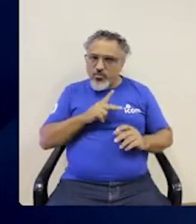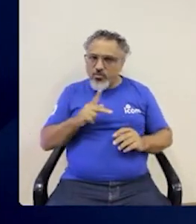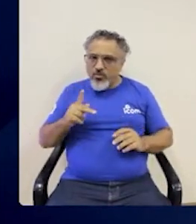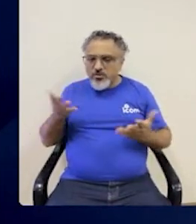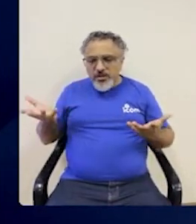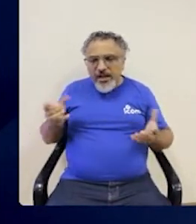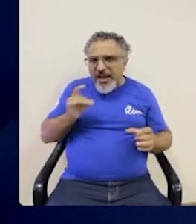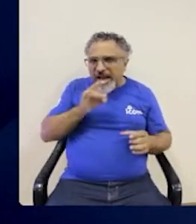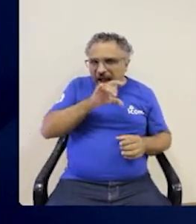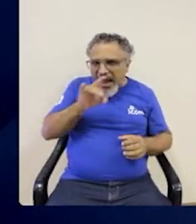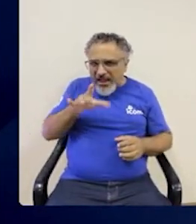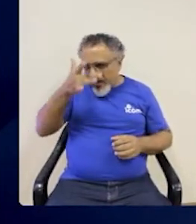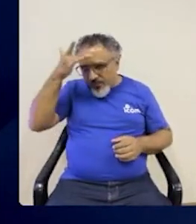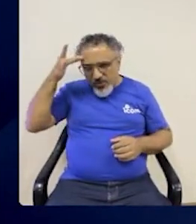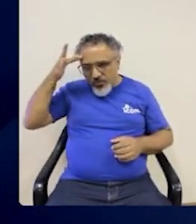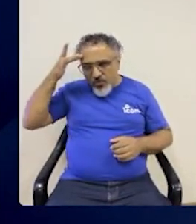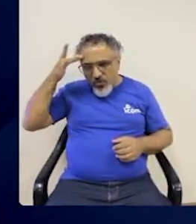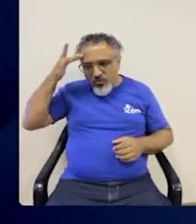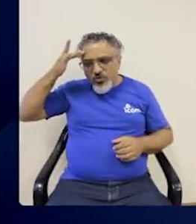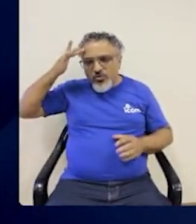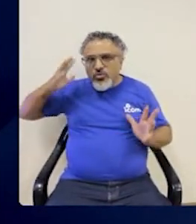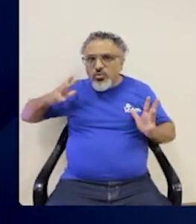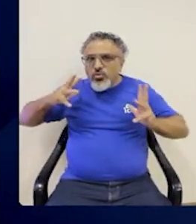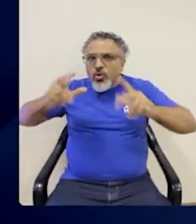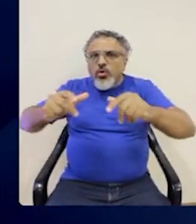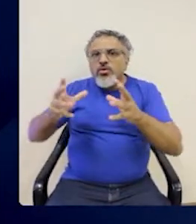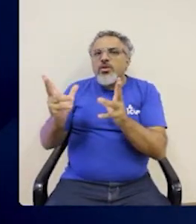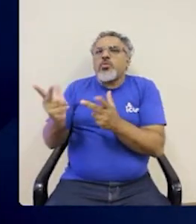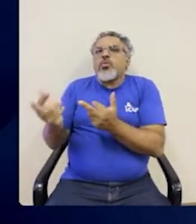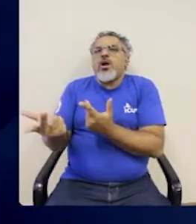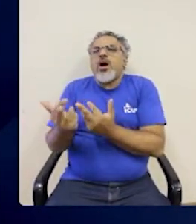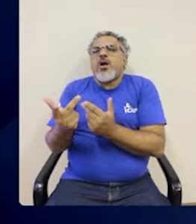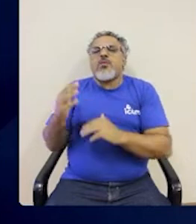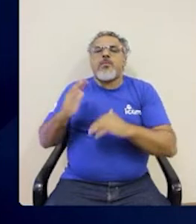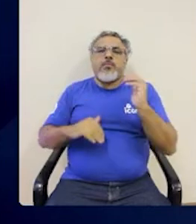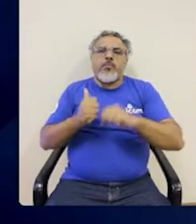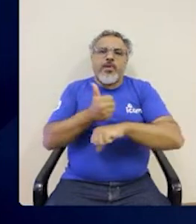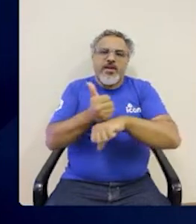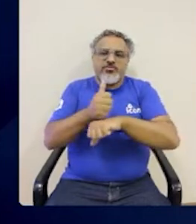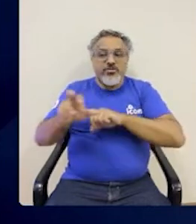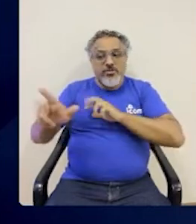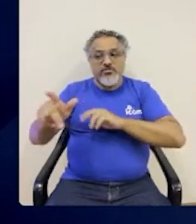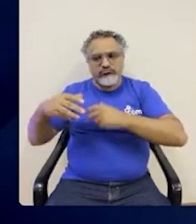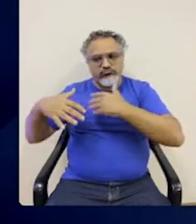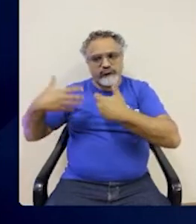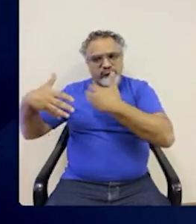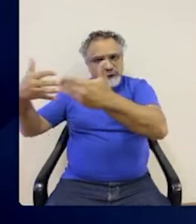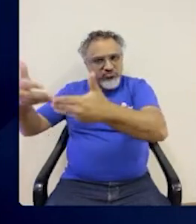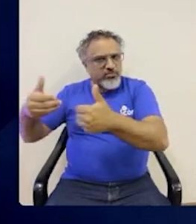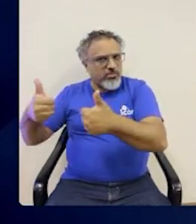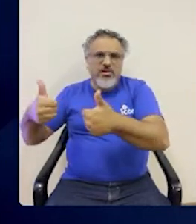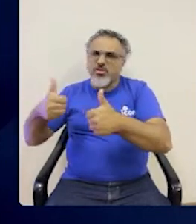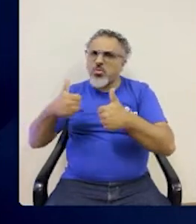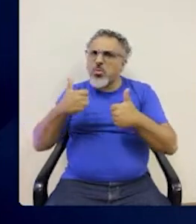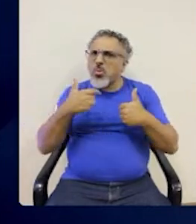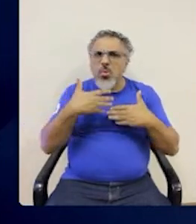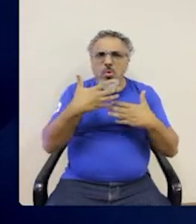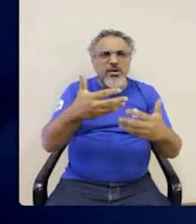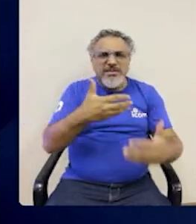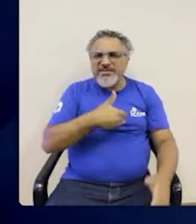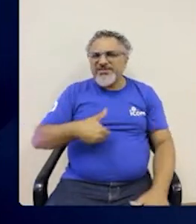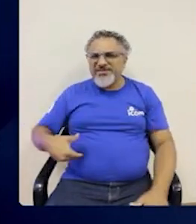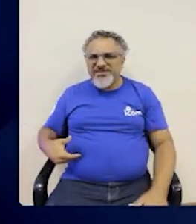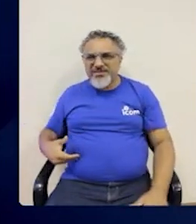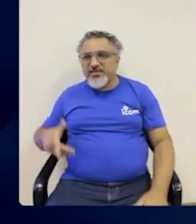pela manhã, a gente também não pode colocar todas ali no mesmo bolo, há práticas que de fato funcionam e nos serviços públicos em grupo